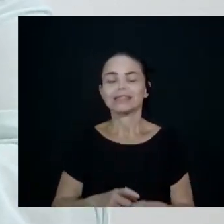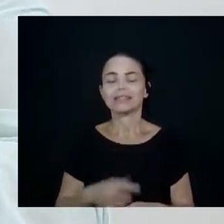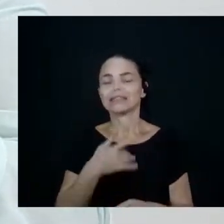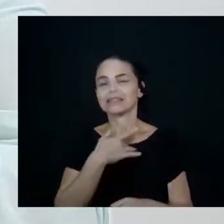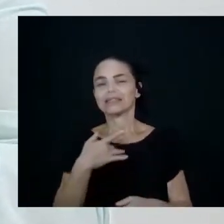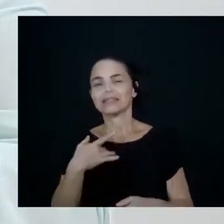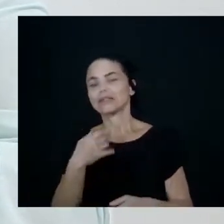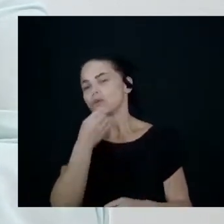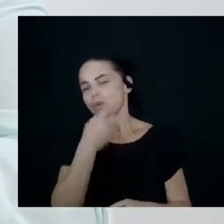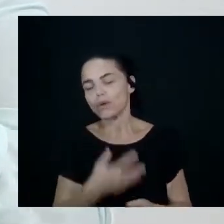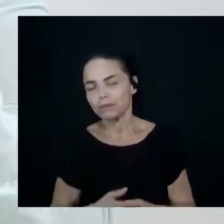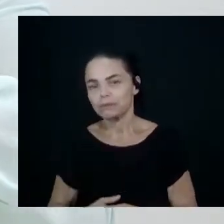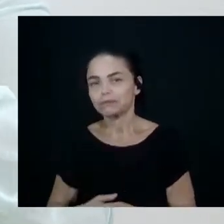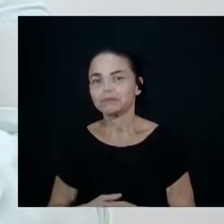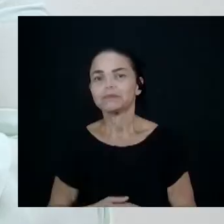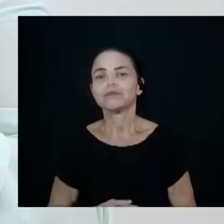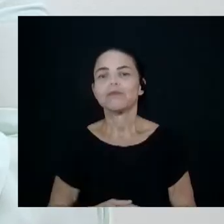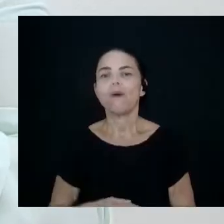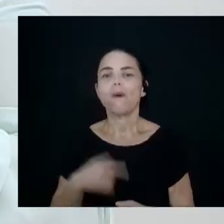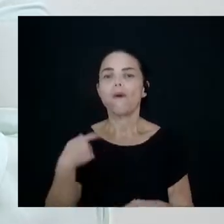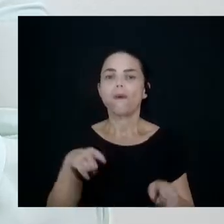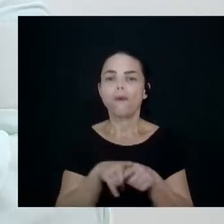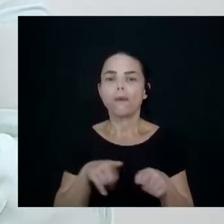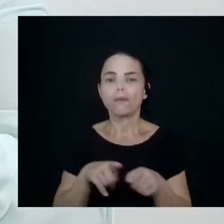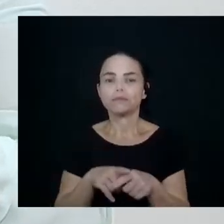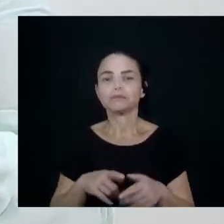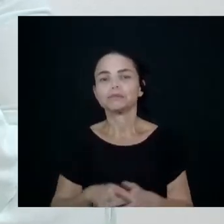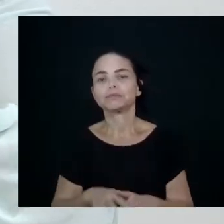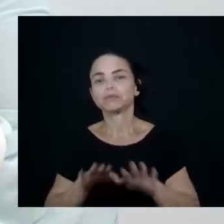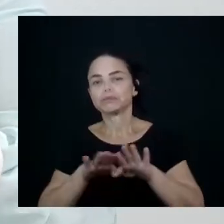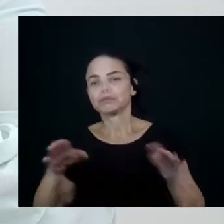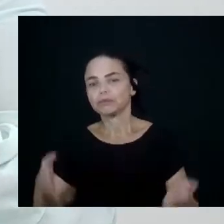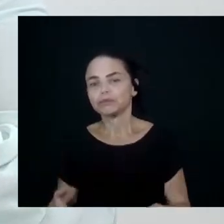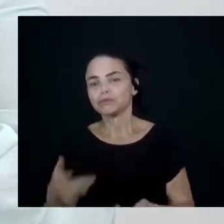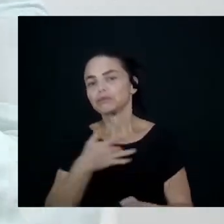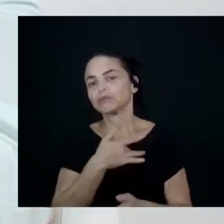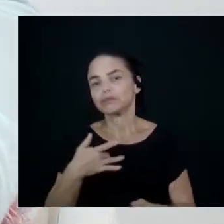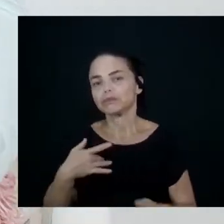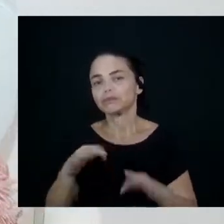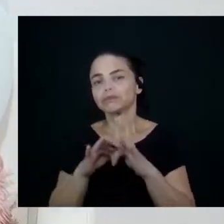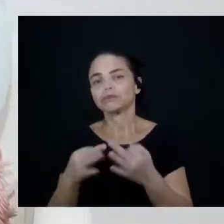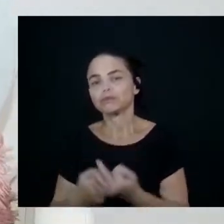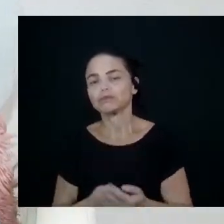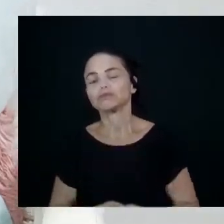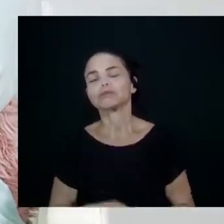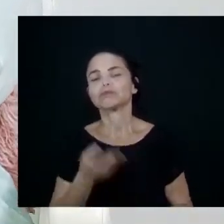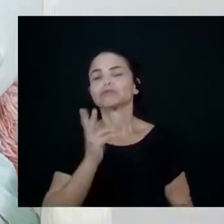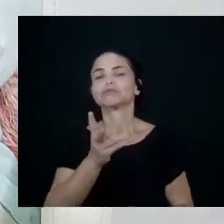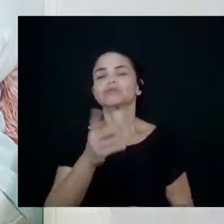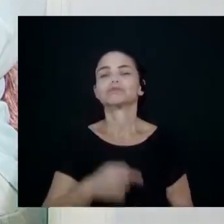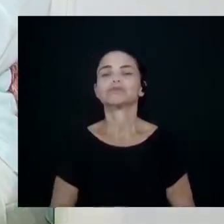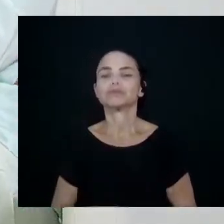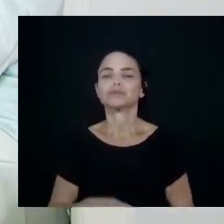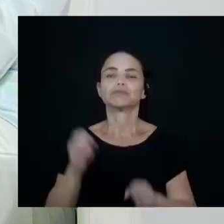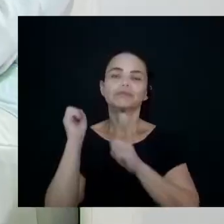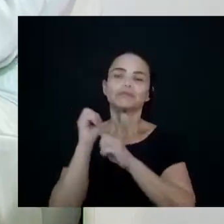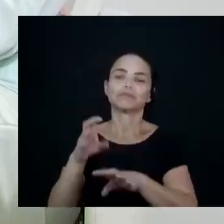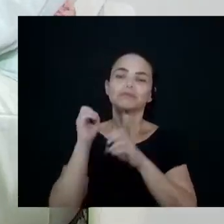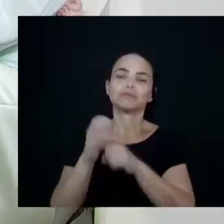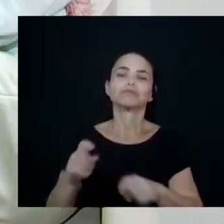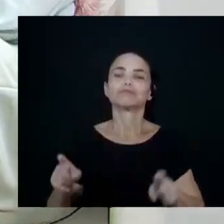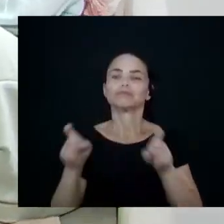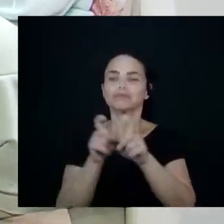de produtos selecionados. Então a gente ia pôr também na mesa da família saúde. E nunca parei de dar aulas